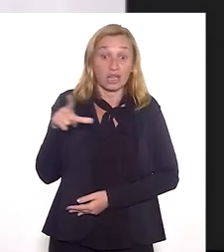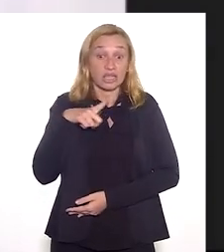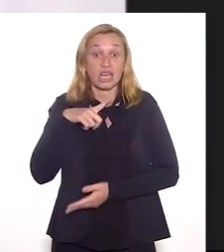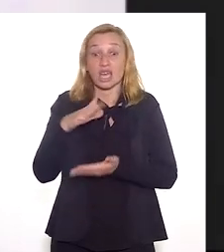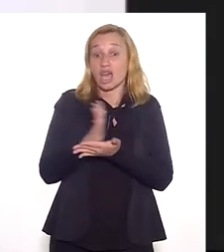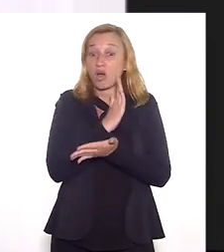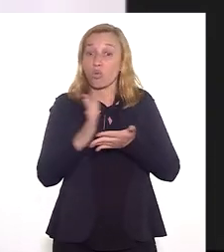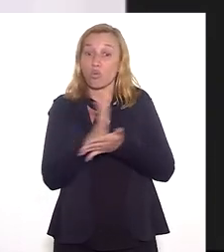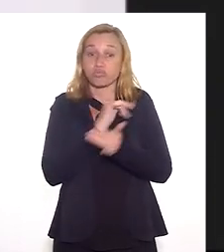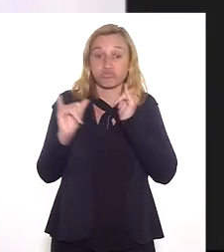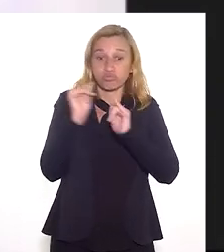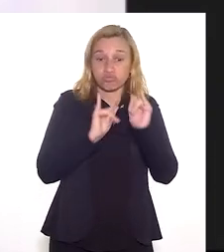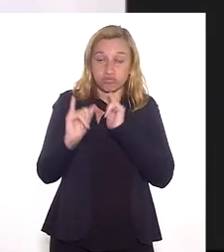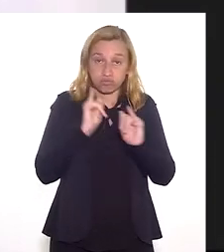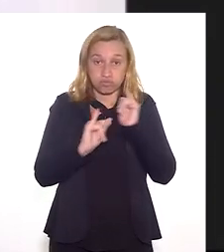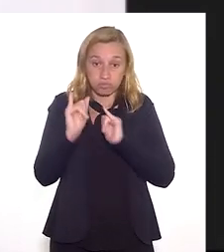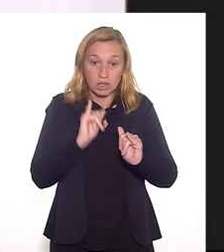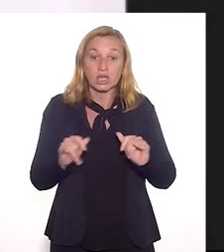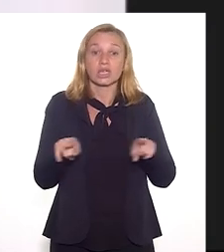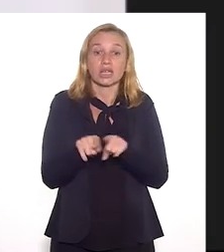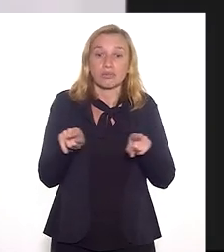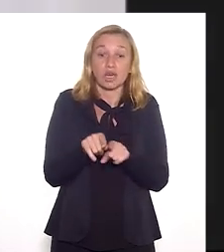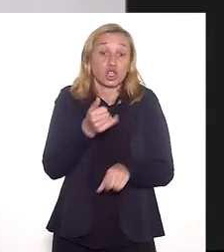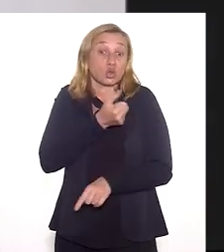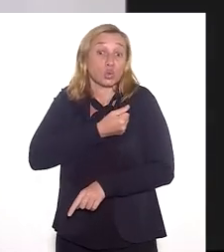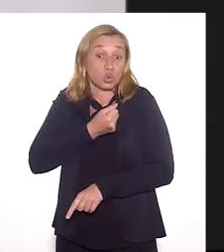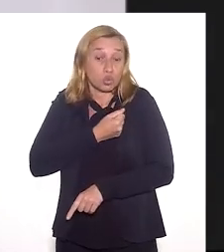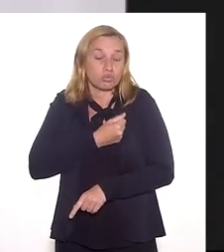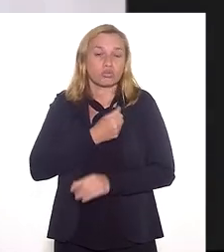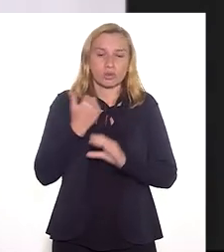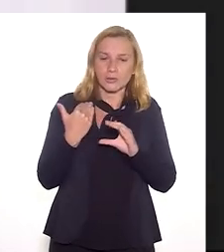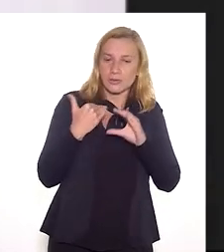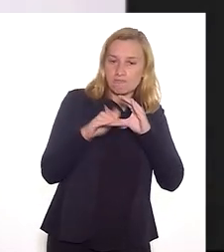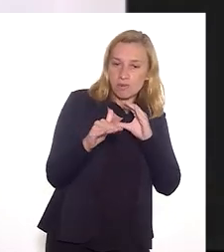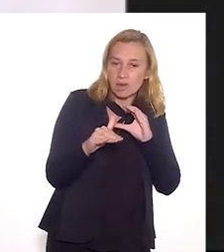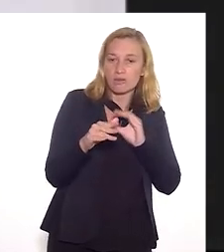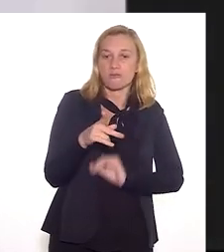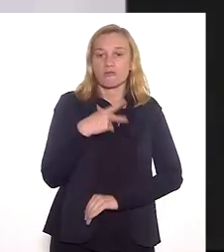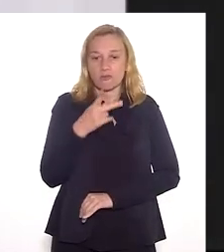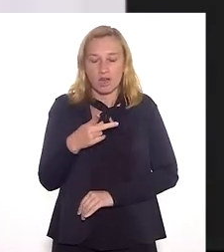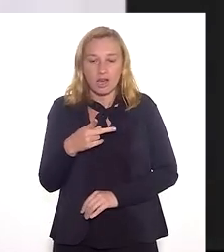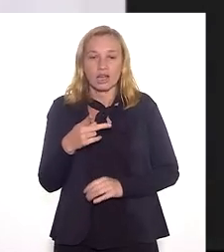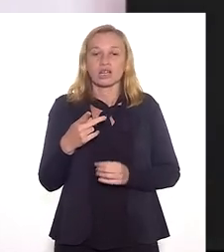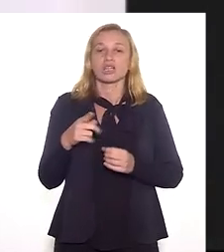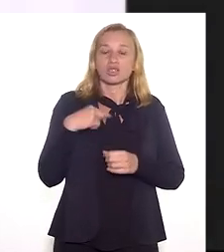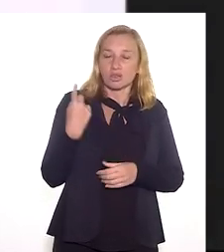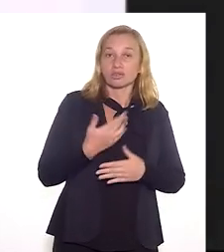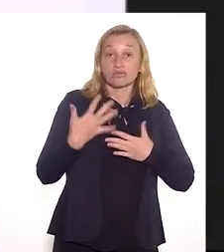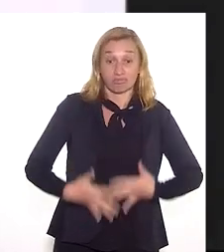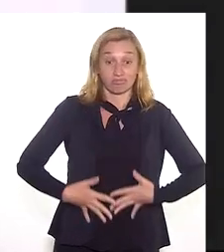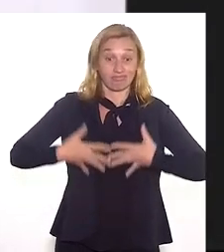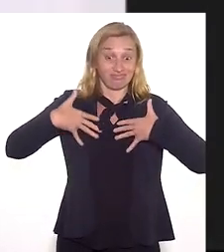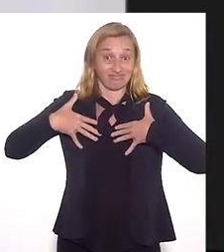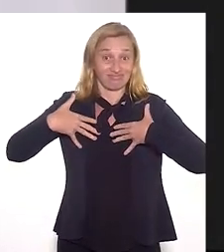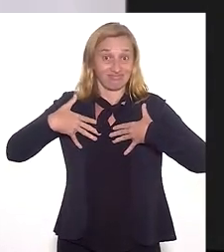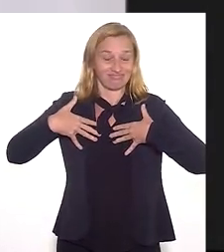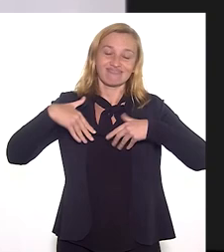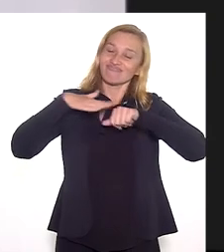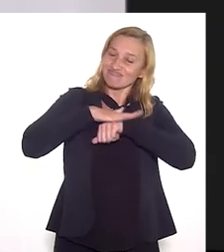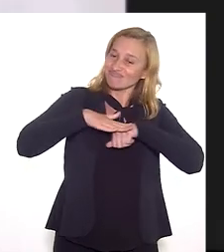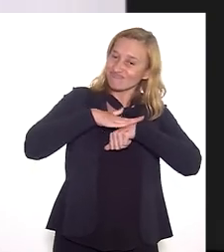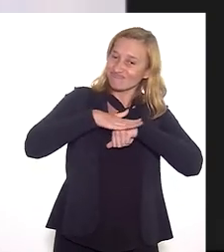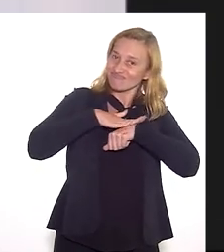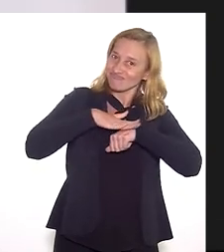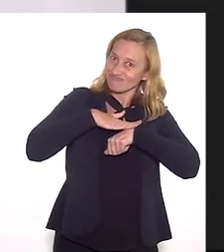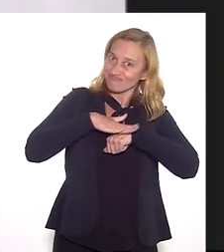www.invest.rio. Então lá tem algumas informações, inclusive o contato. Então manda um e-mail, fala com a gente vai ter o maior